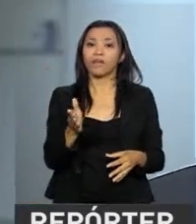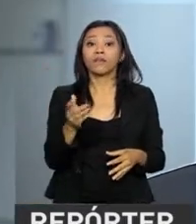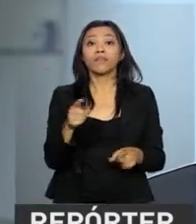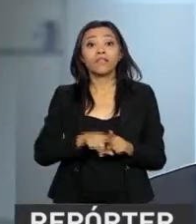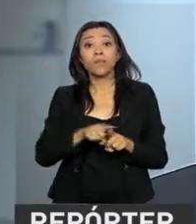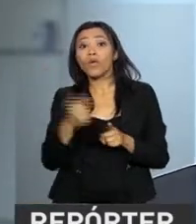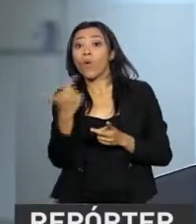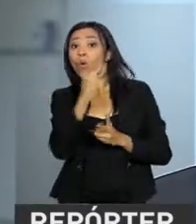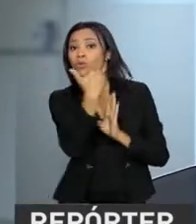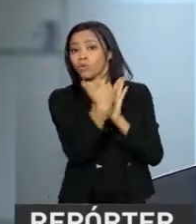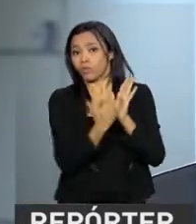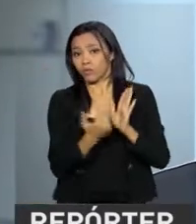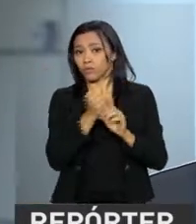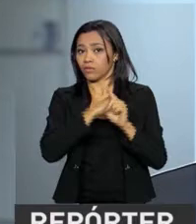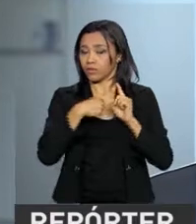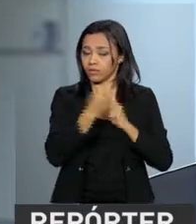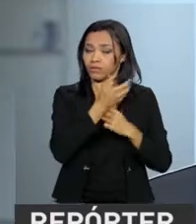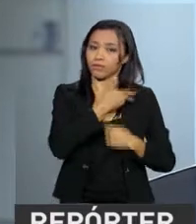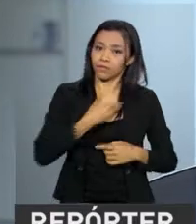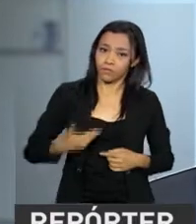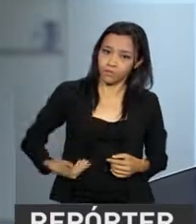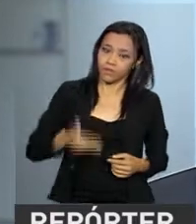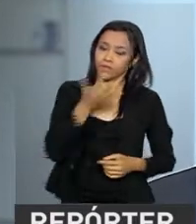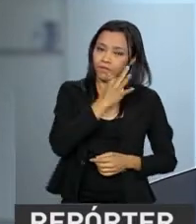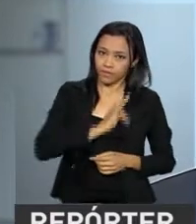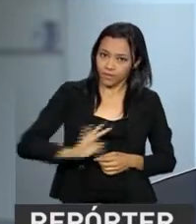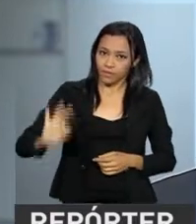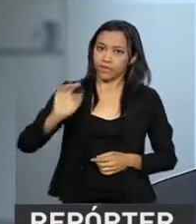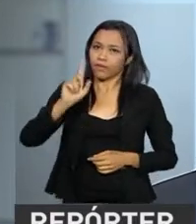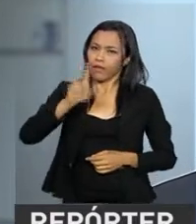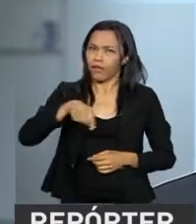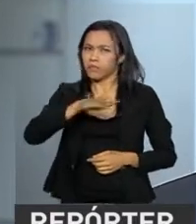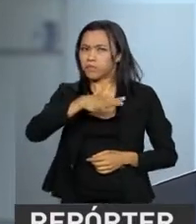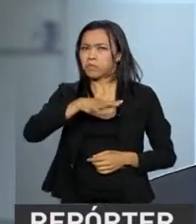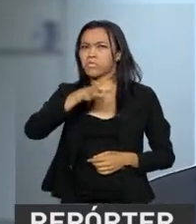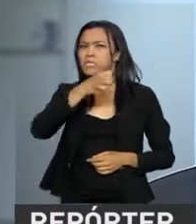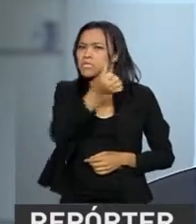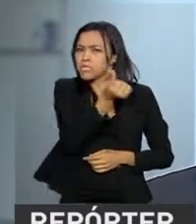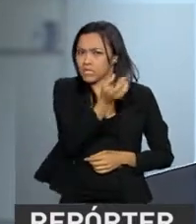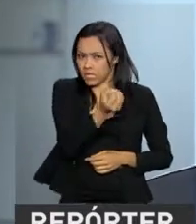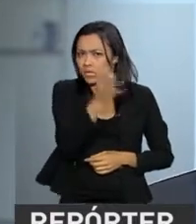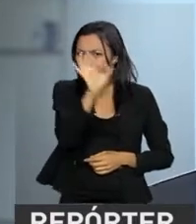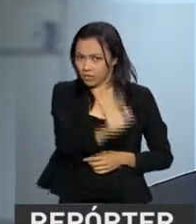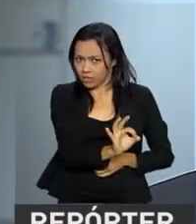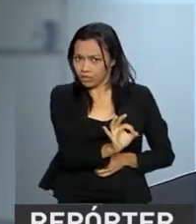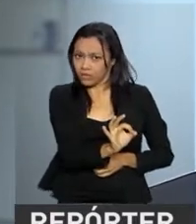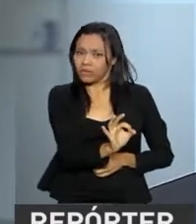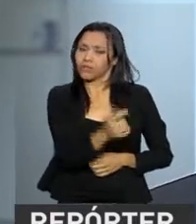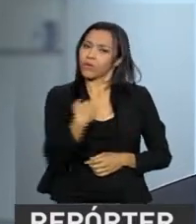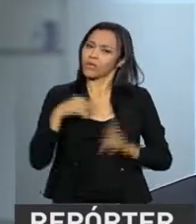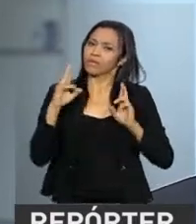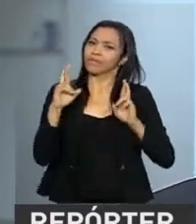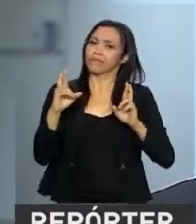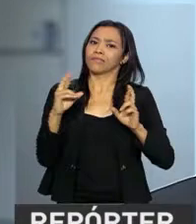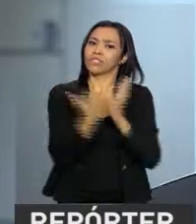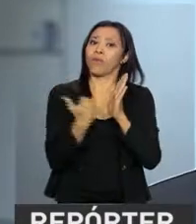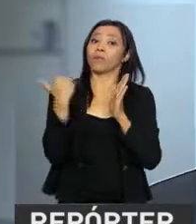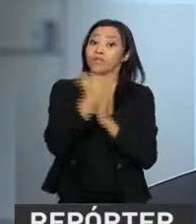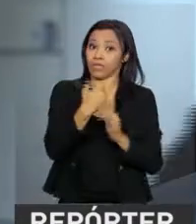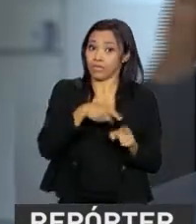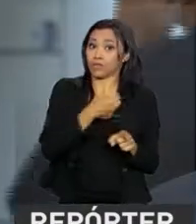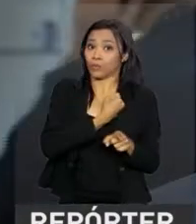programas sociais do governo federal um pouco mais de 60% a gente ainda tem a expectativa de elevar esse número